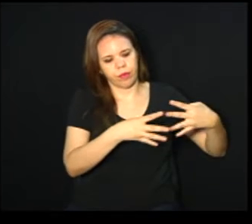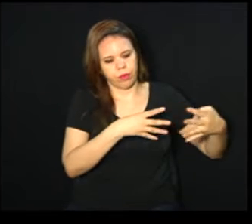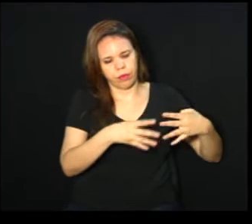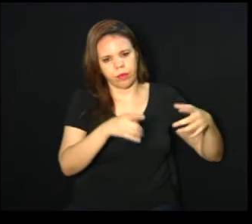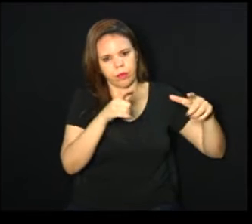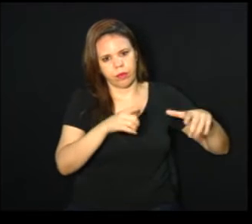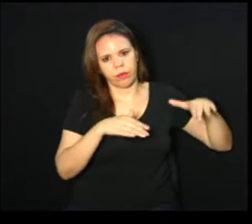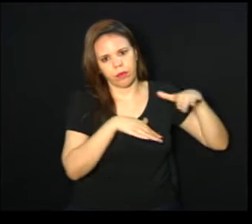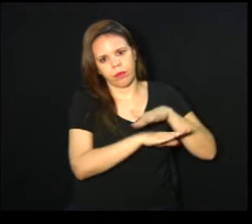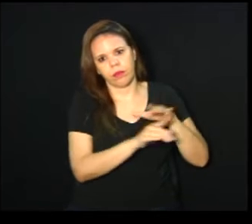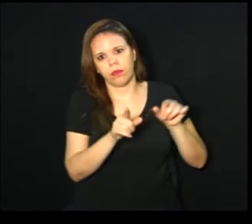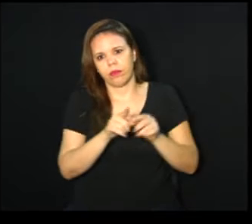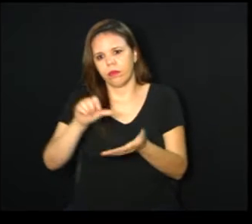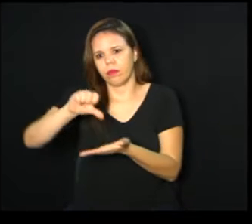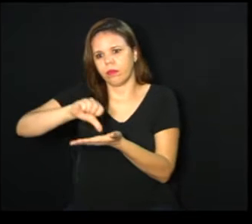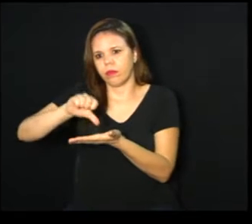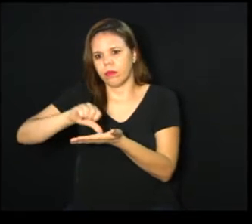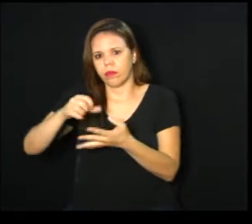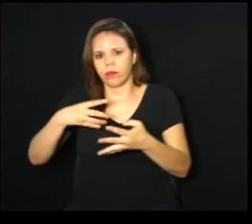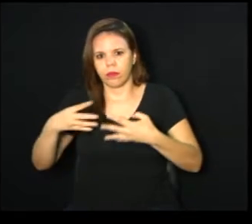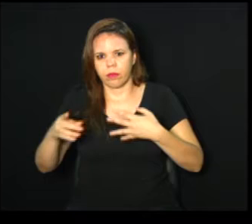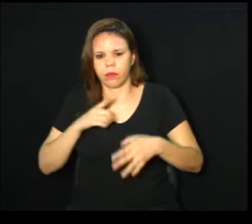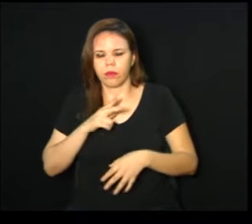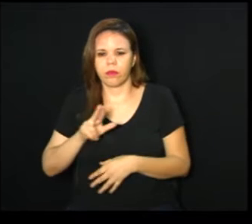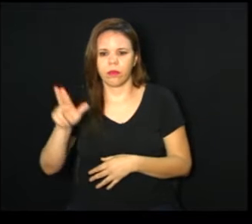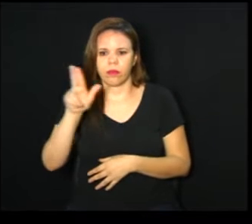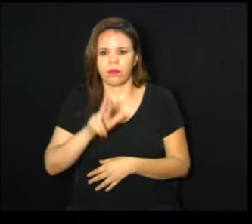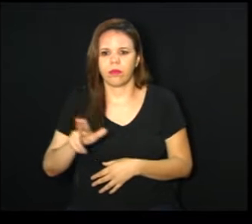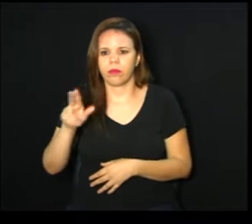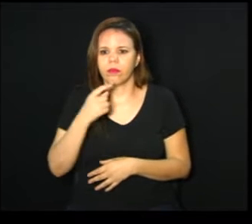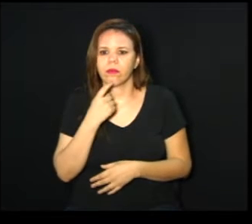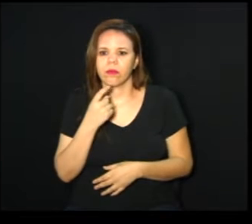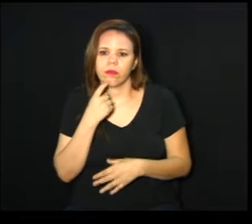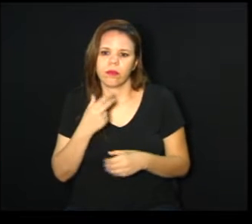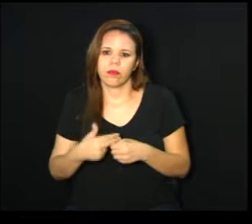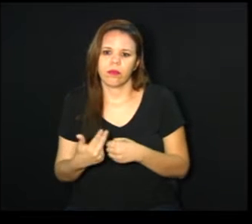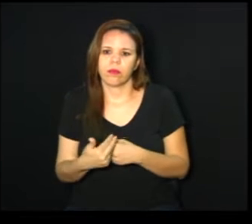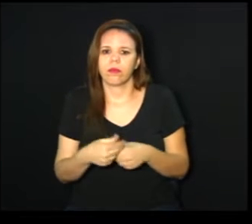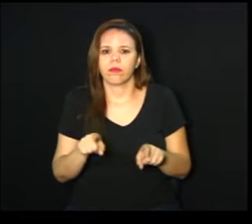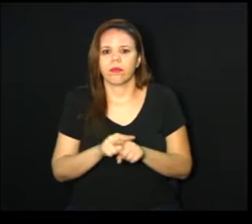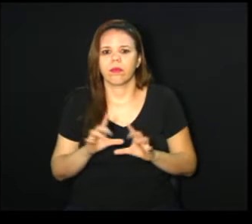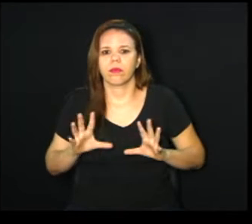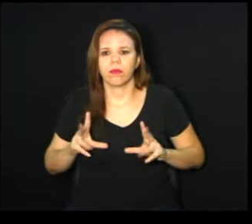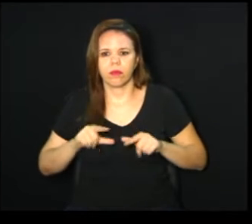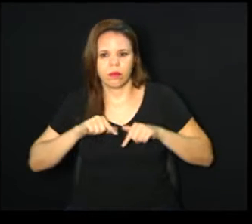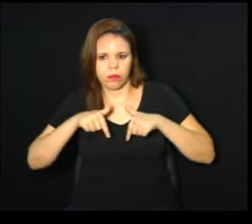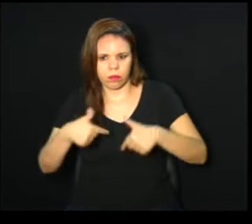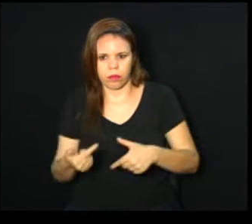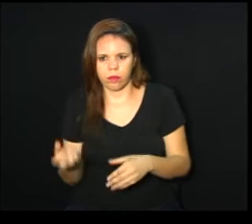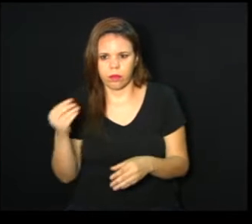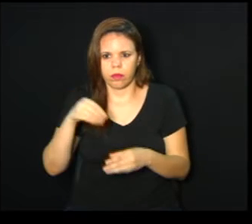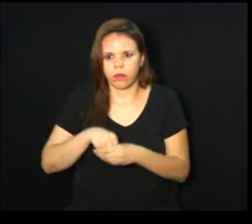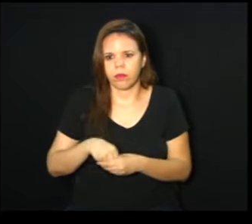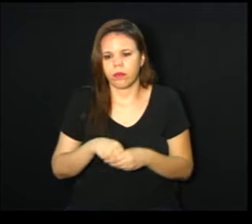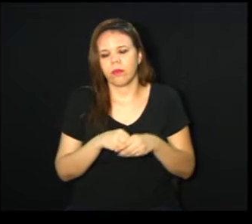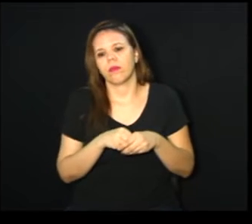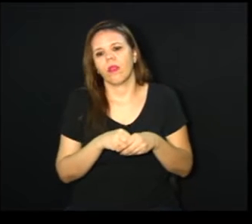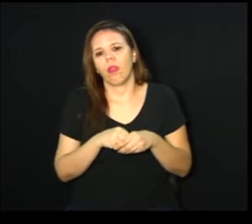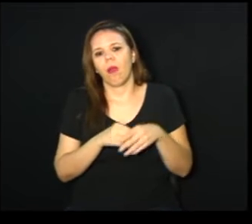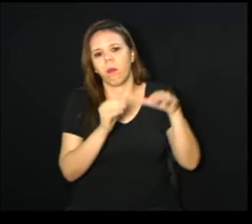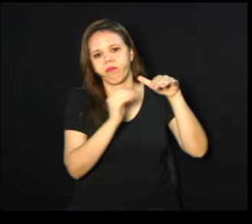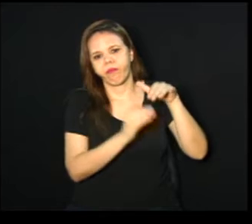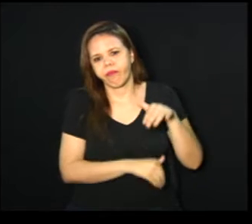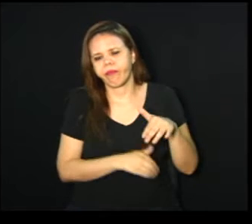de Barão Geraldo vocês podem ver que temos a Universidade de Campinas, onde nós temos todas as ações desenvolvidas: armazenamento de energia, eficiência